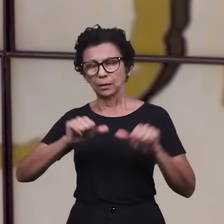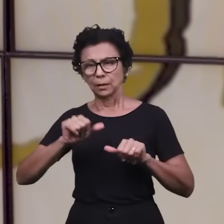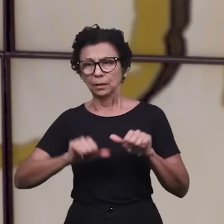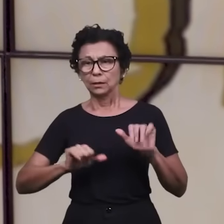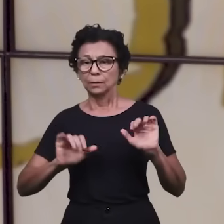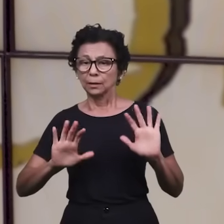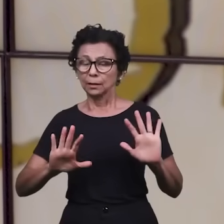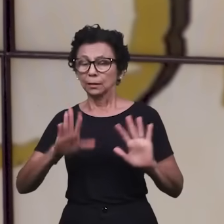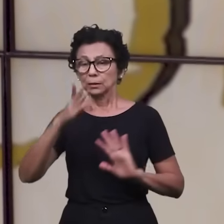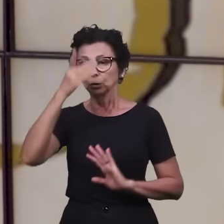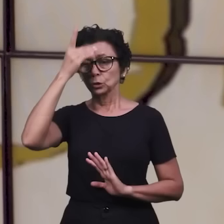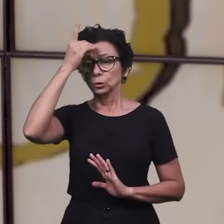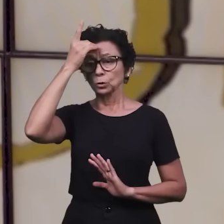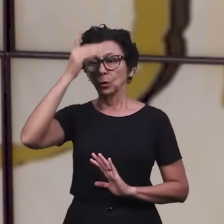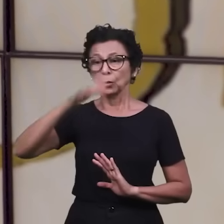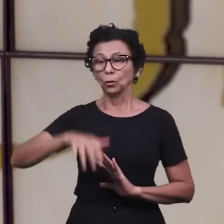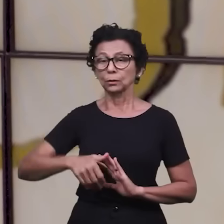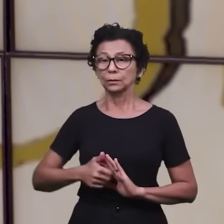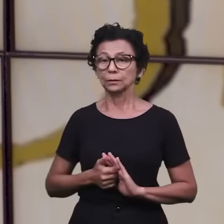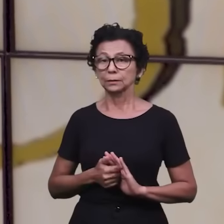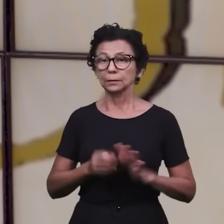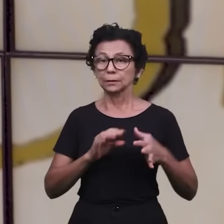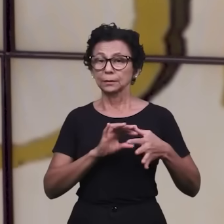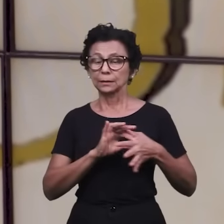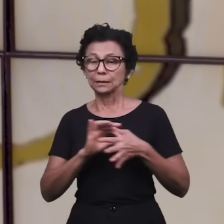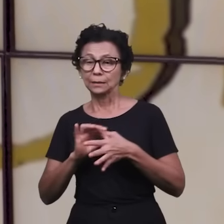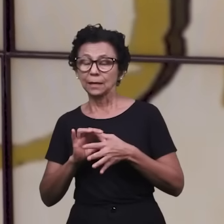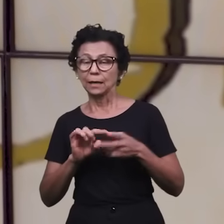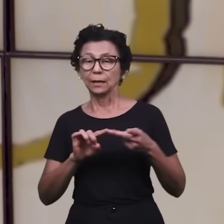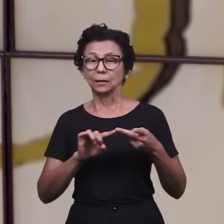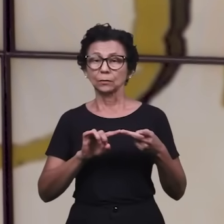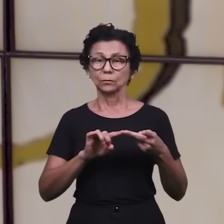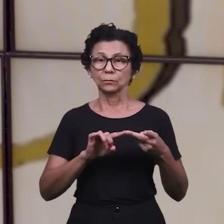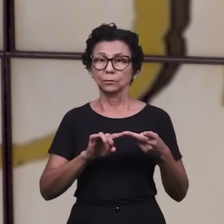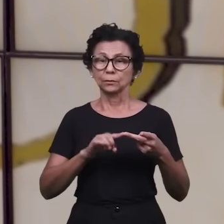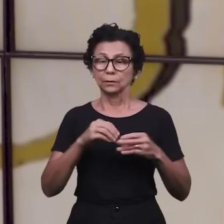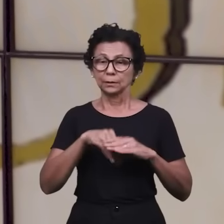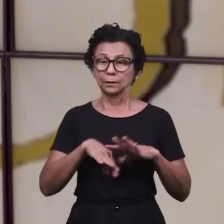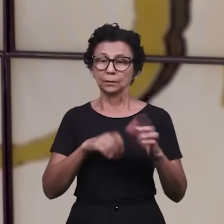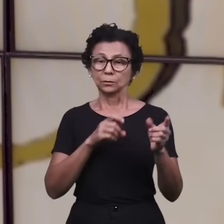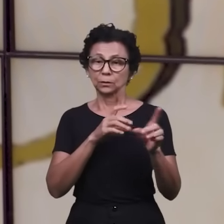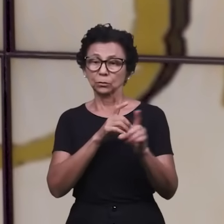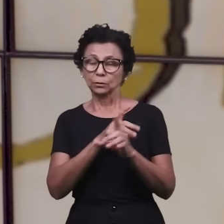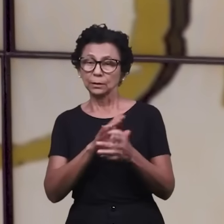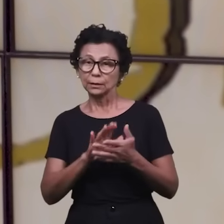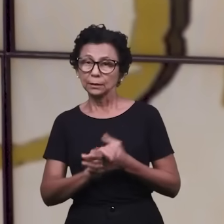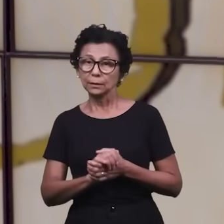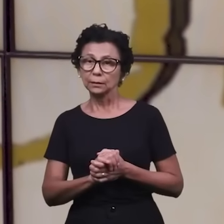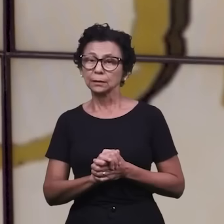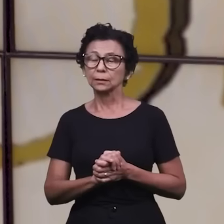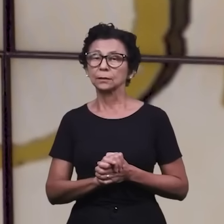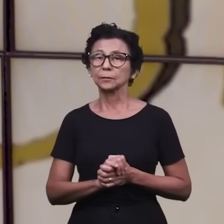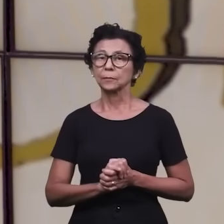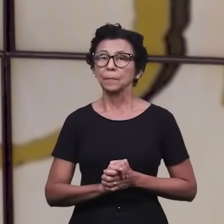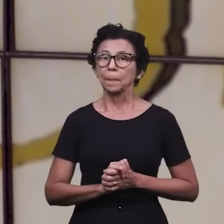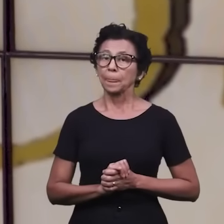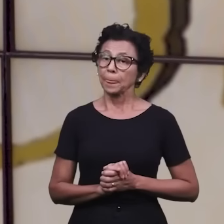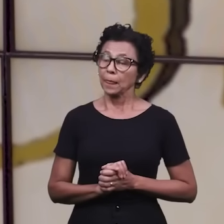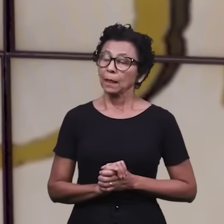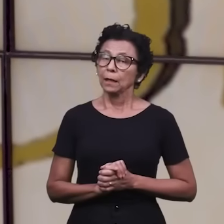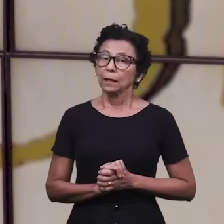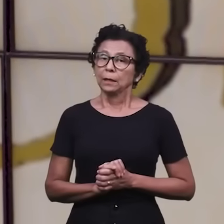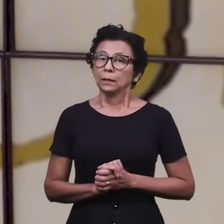lideranças dentro da igreja, que são fortes na doutrina, que são bons na palavra. Então, o pastor que ele sabe, com sabedoria,